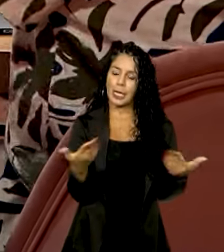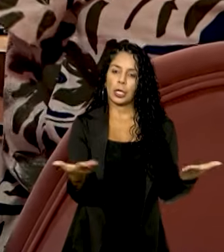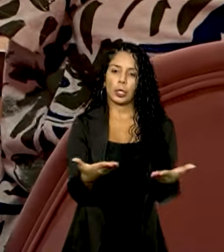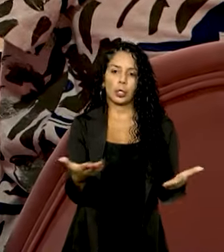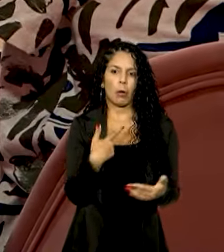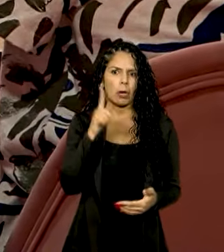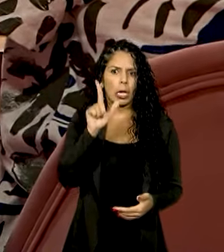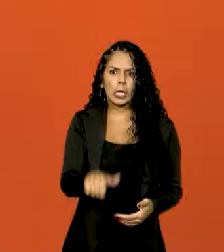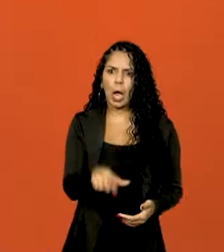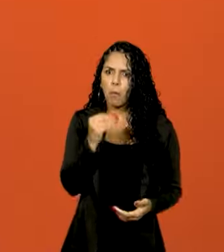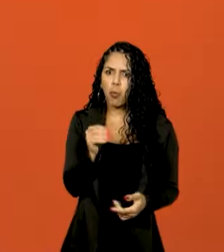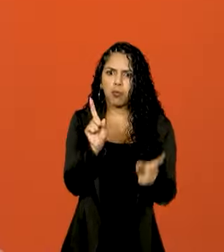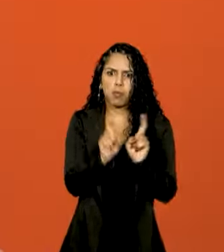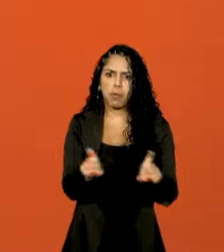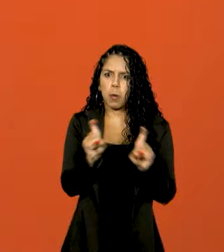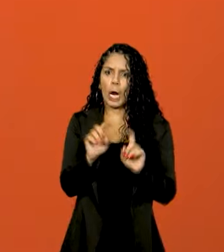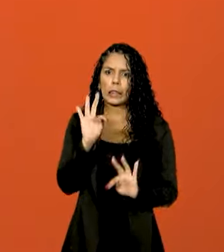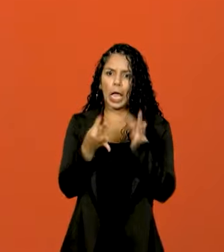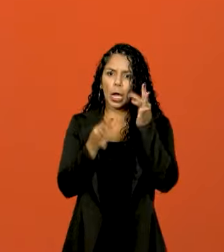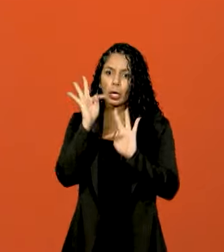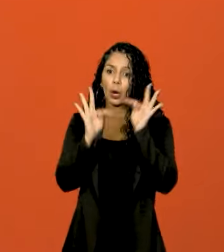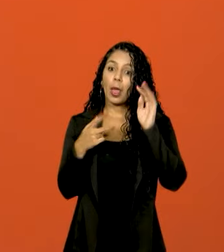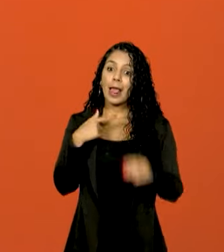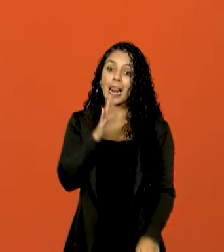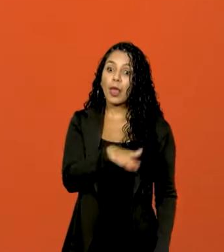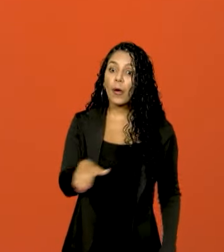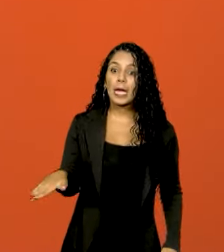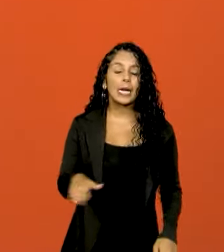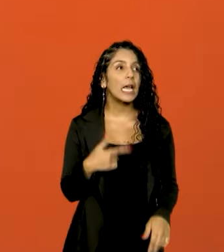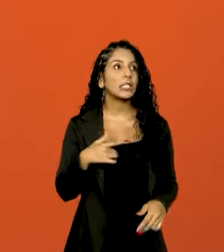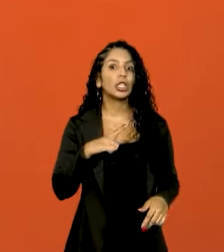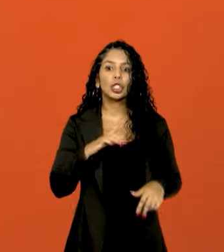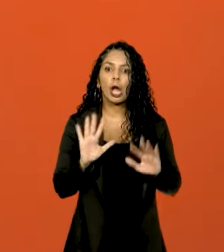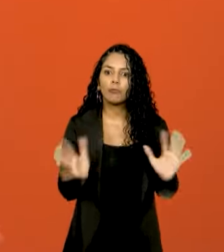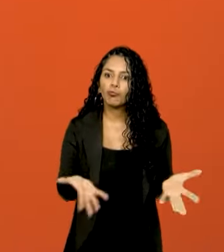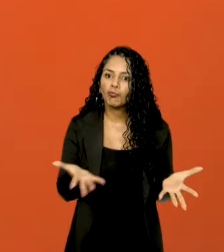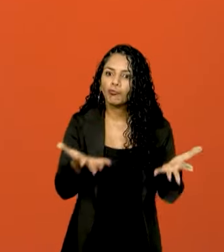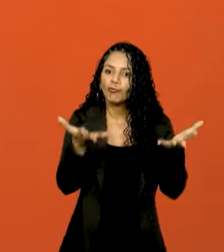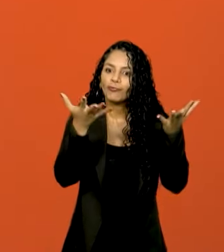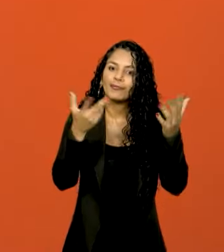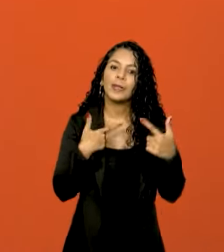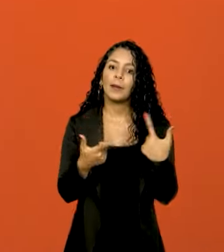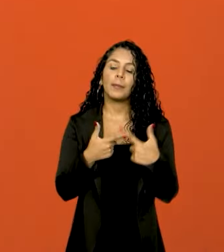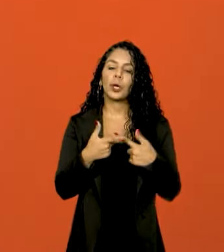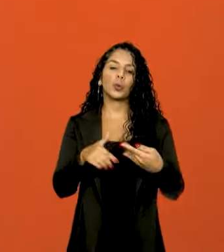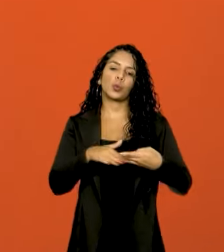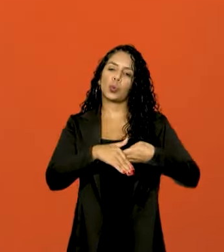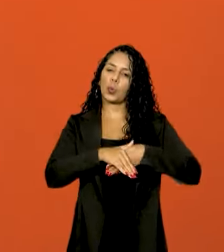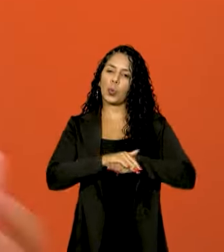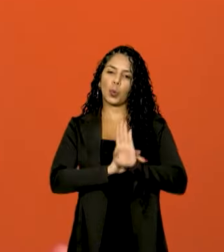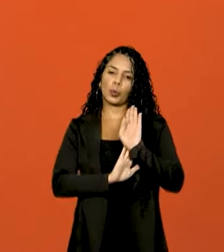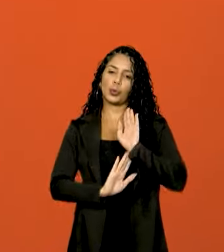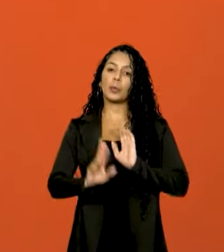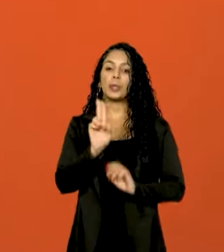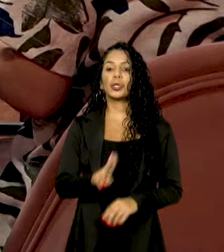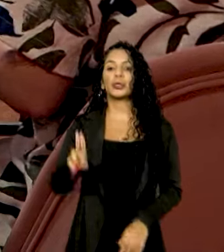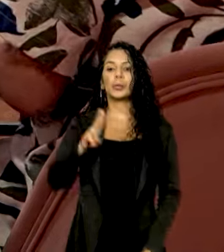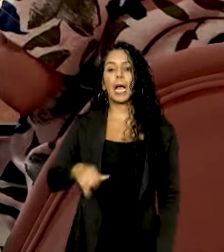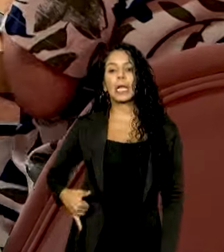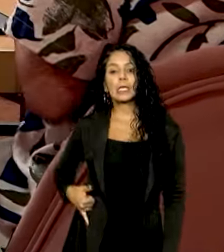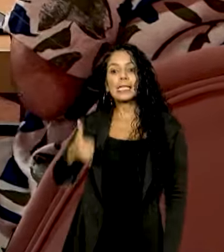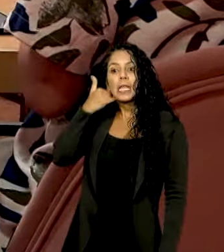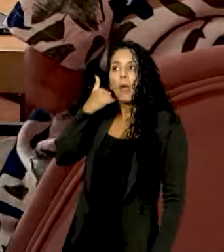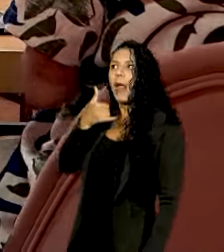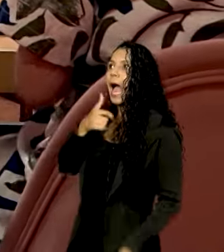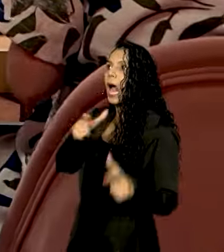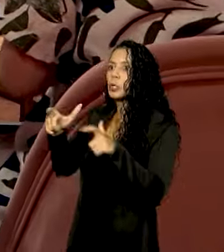ultra digital, mas eu fui uma criança... com muito estímulo, porque ainda não existia o hábito de você levar o celular para todo lugar. Então, eu